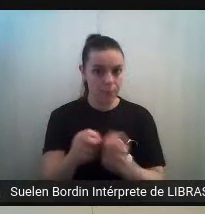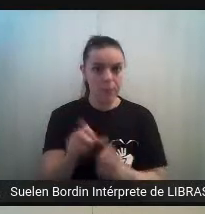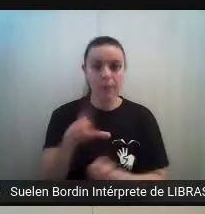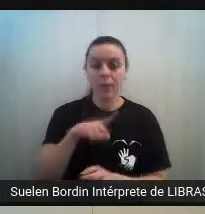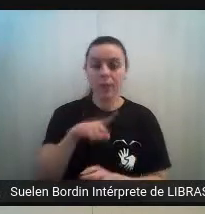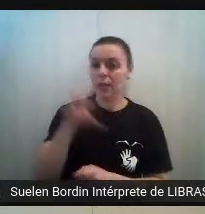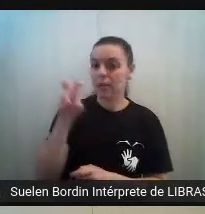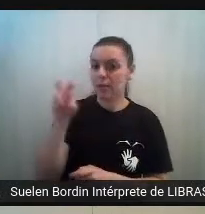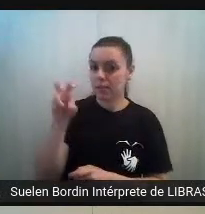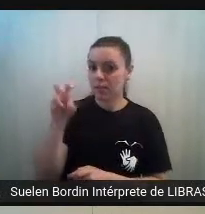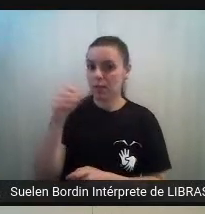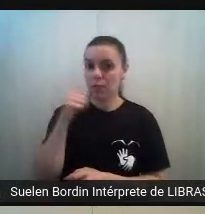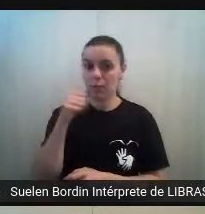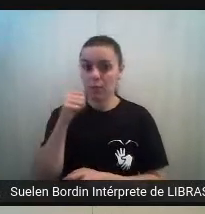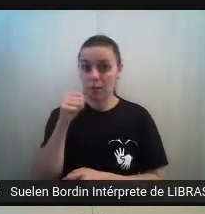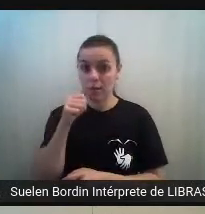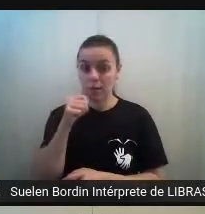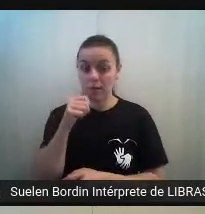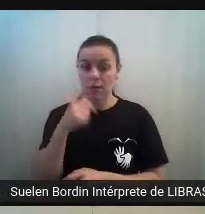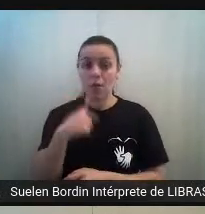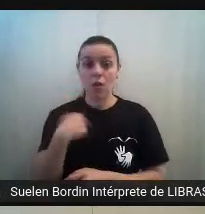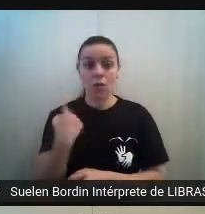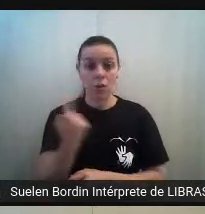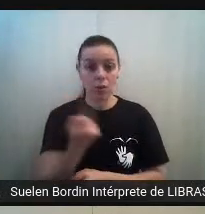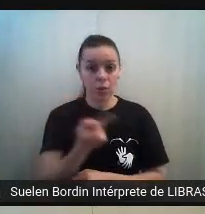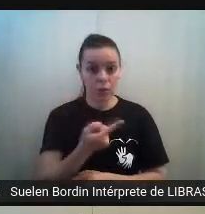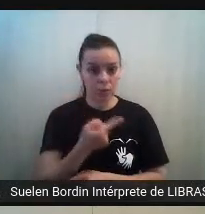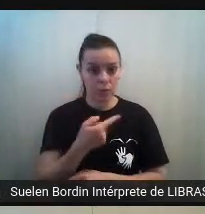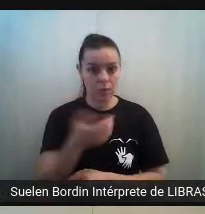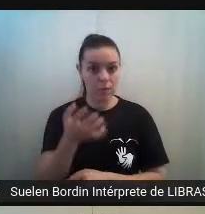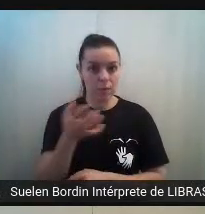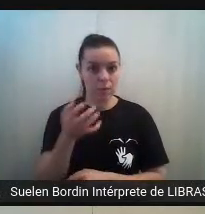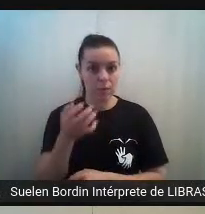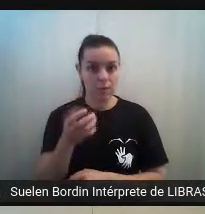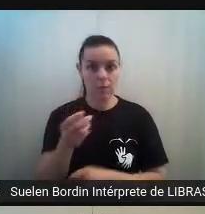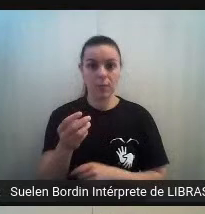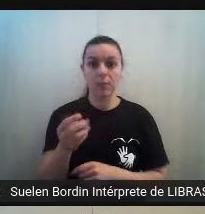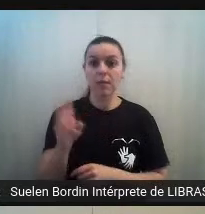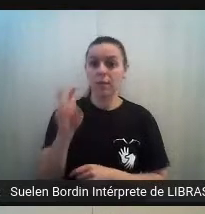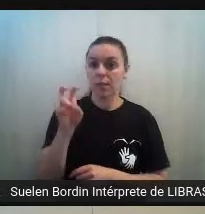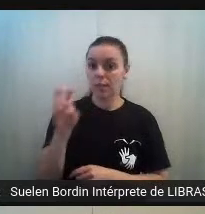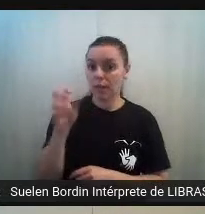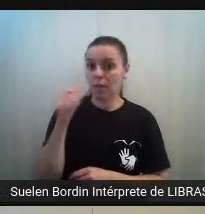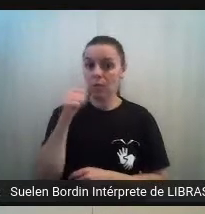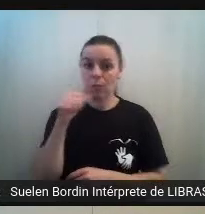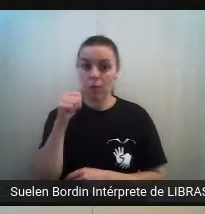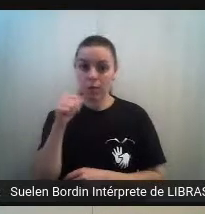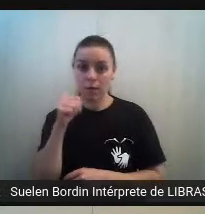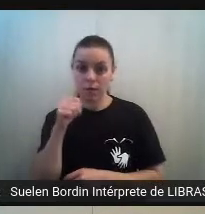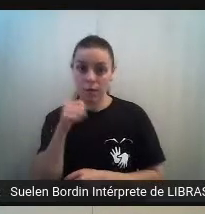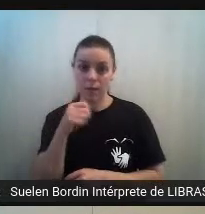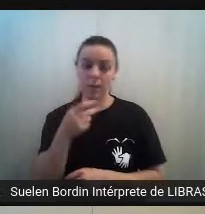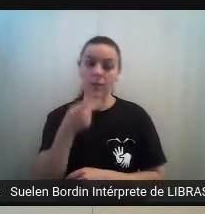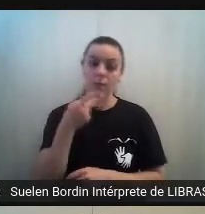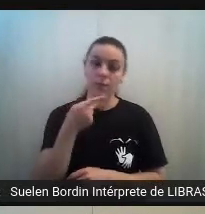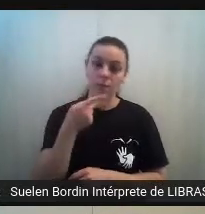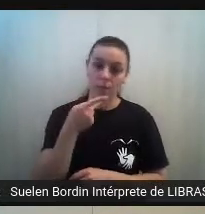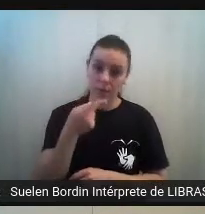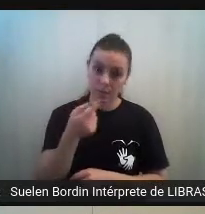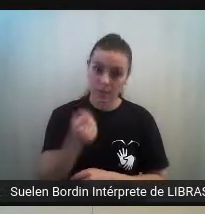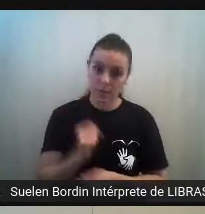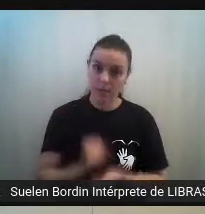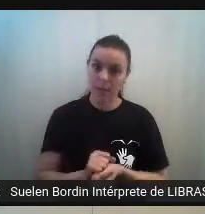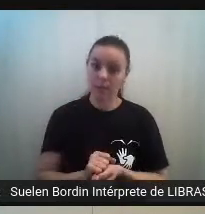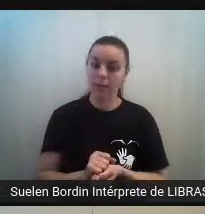A nossa sugestão é apresentar e passar a palavra para cada uma dessas cinco garotas com uma pergunta. E